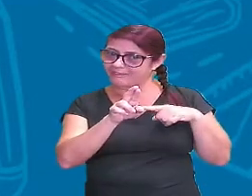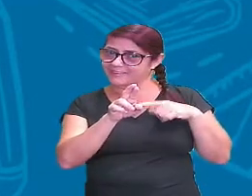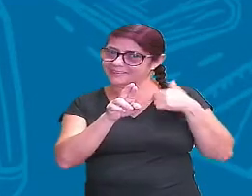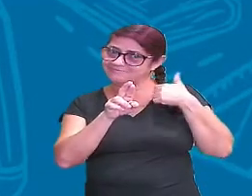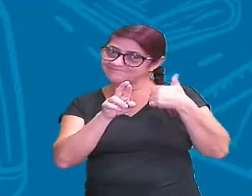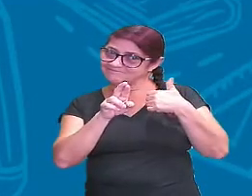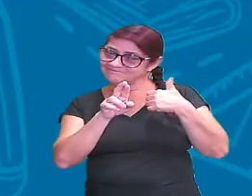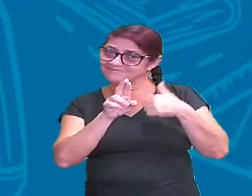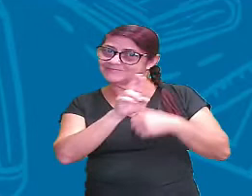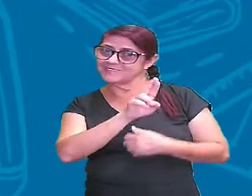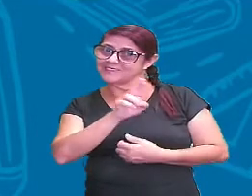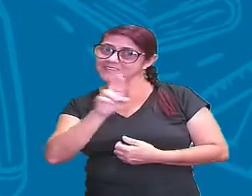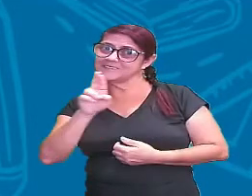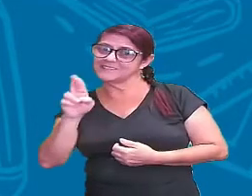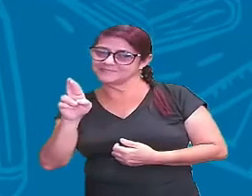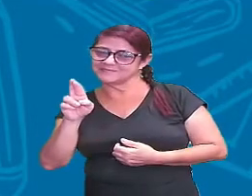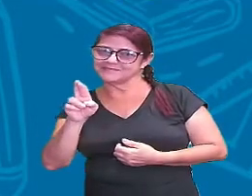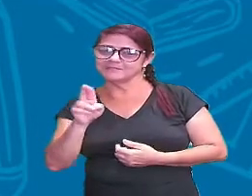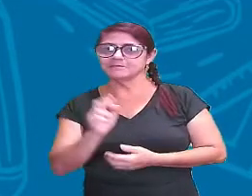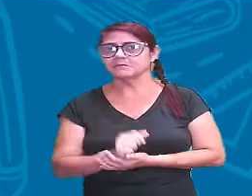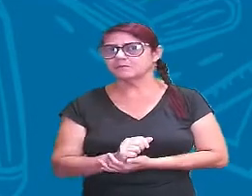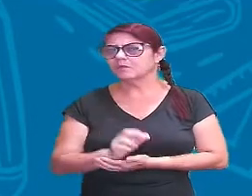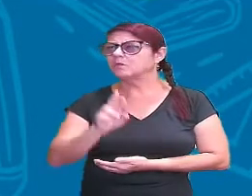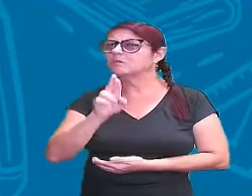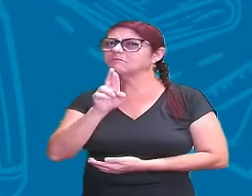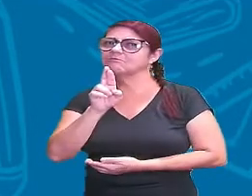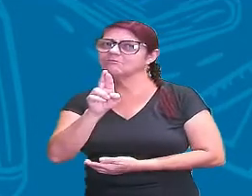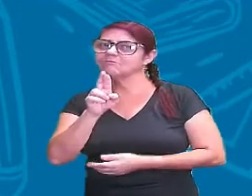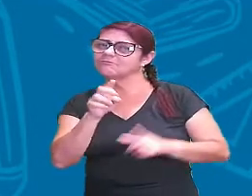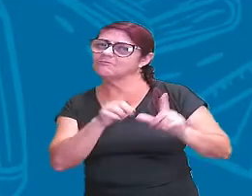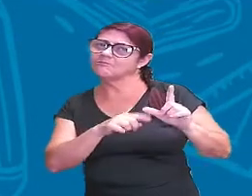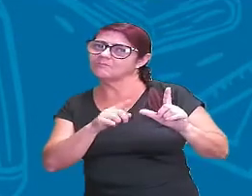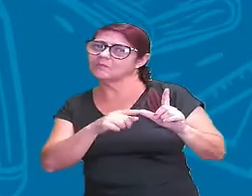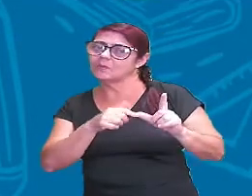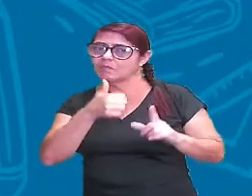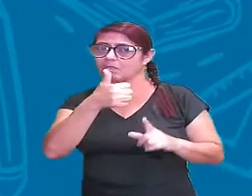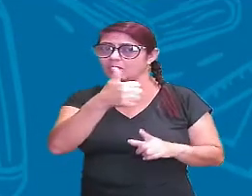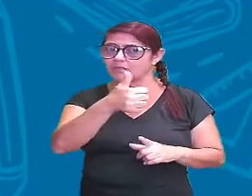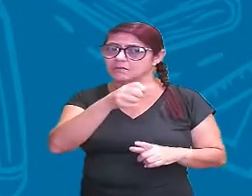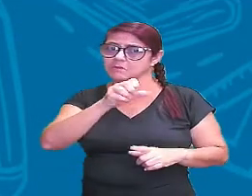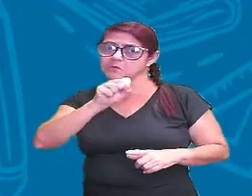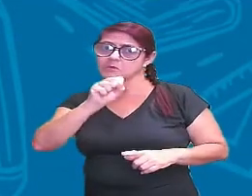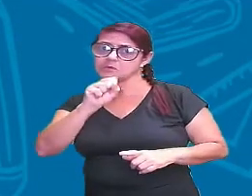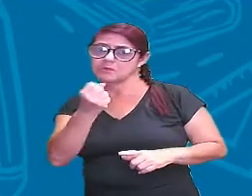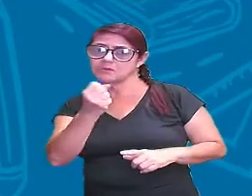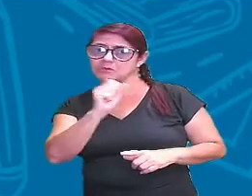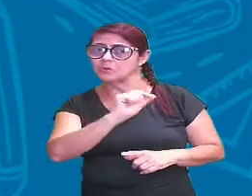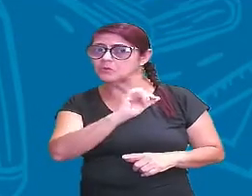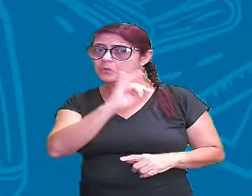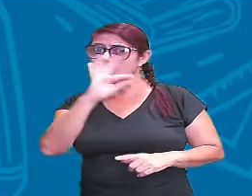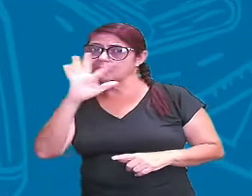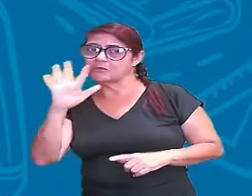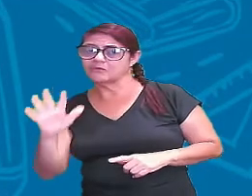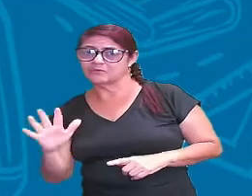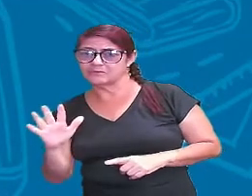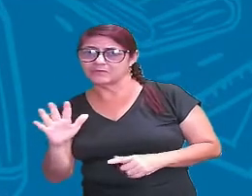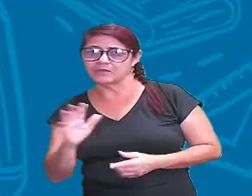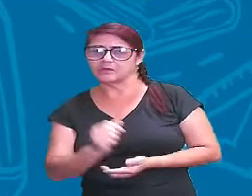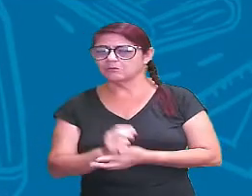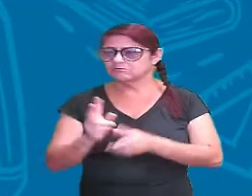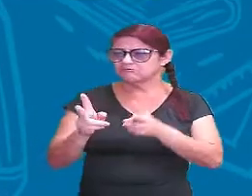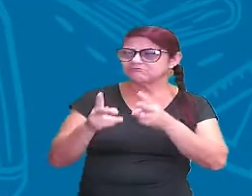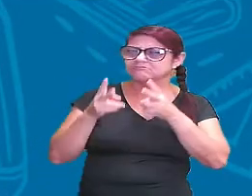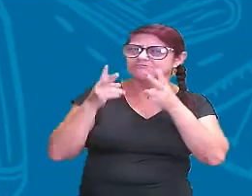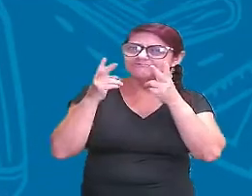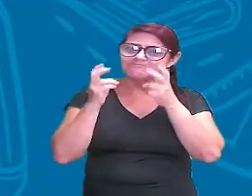RR. A letra R é a 18ª letra do alfabeto. Percebam aqui